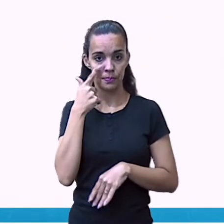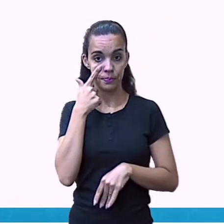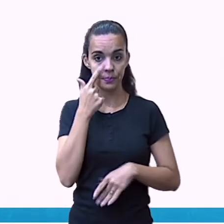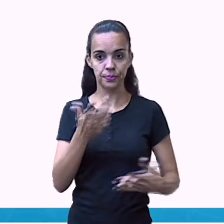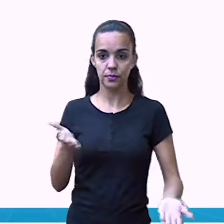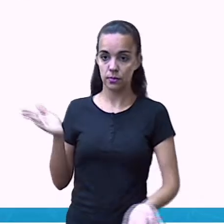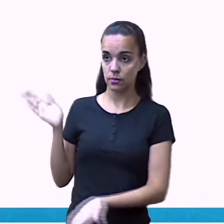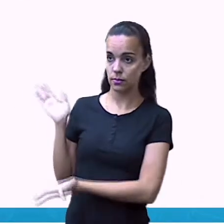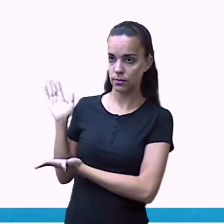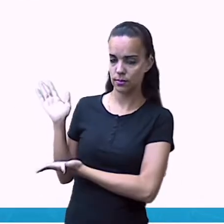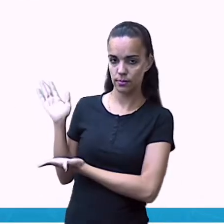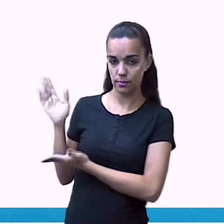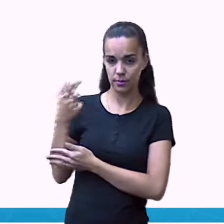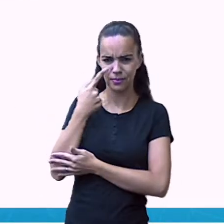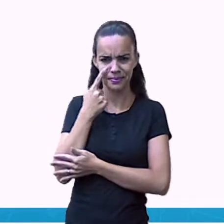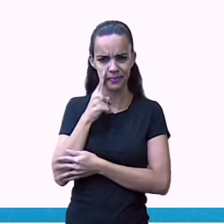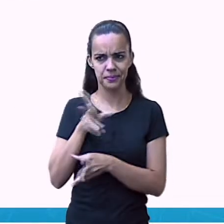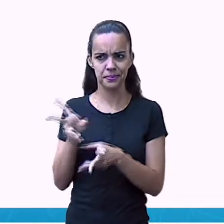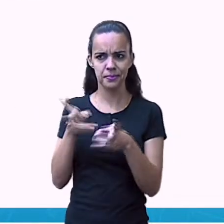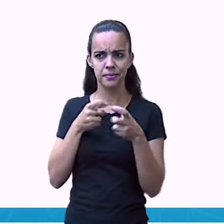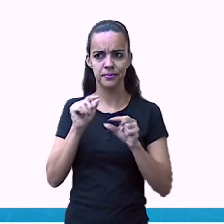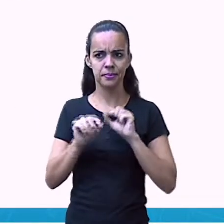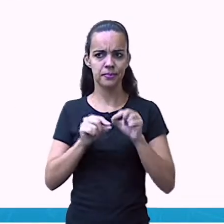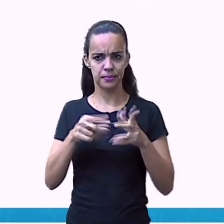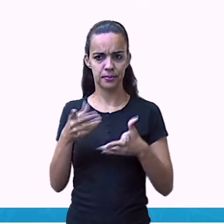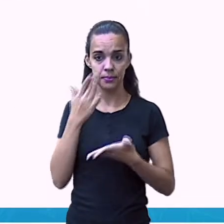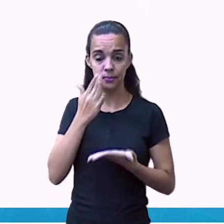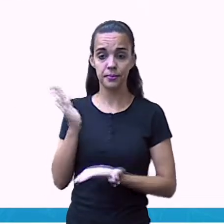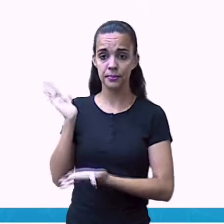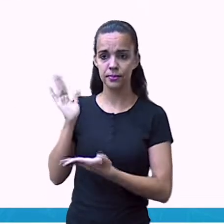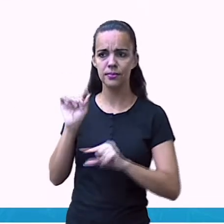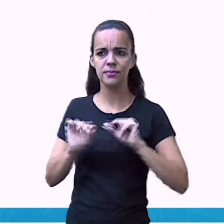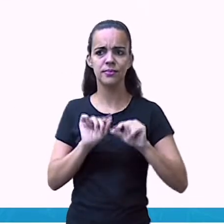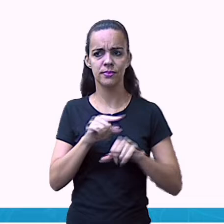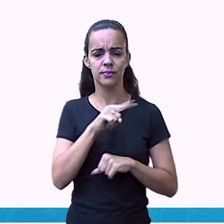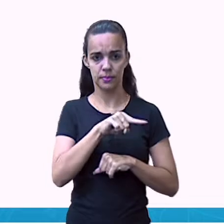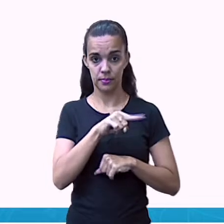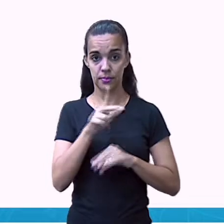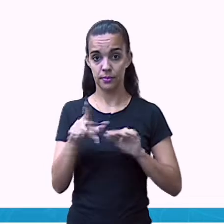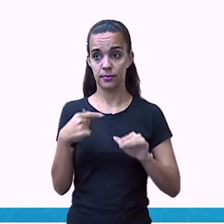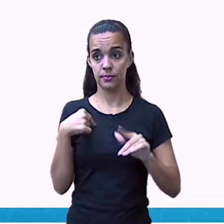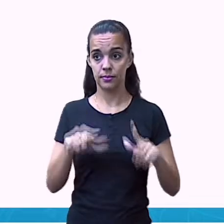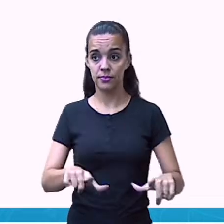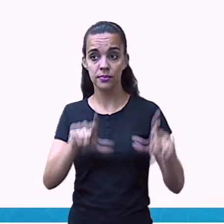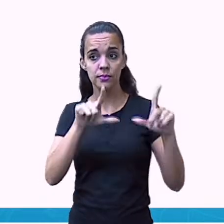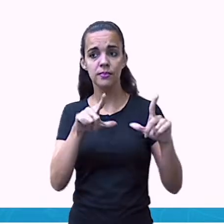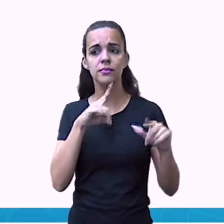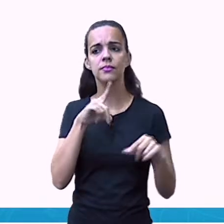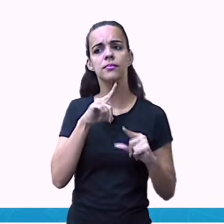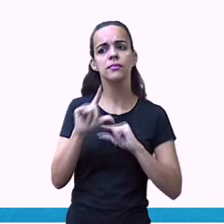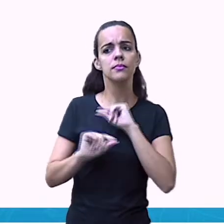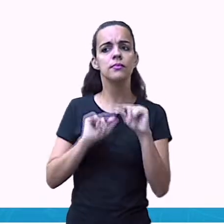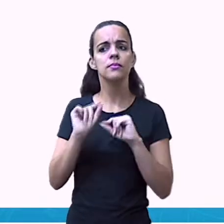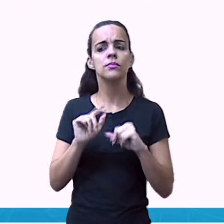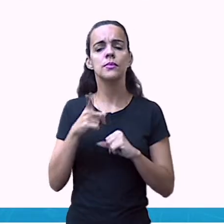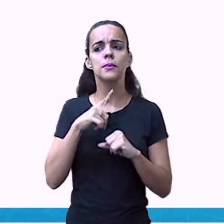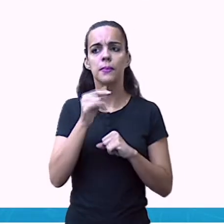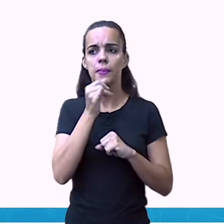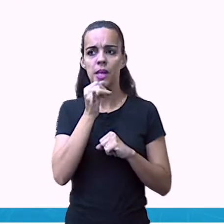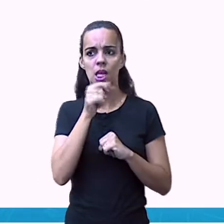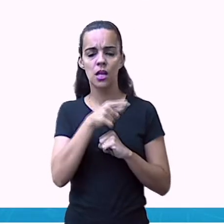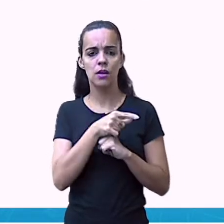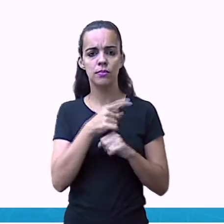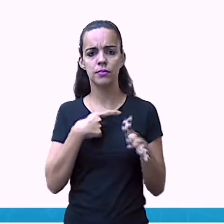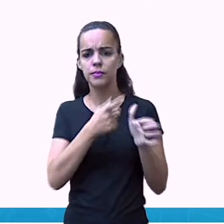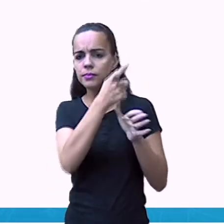aqui nessa imagem que eu trouxe para vocês. Nessa imagem que temos aqui, nós temos uma imagem de